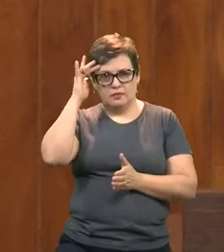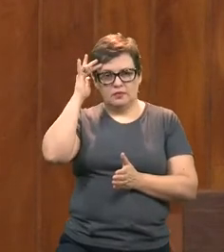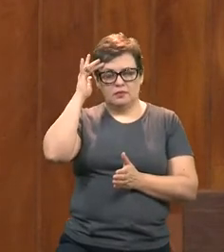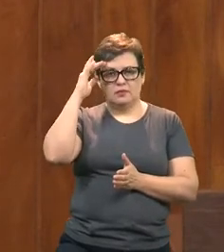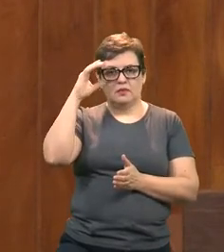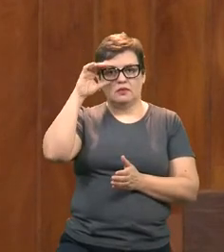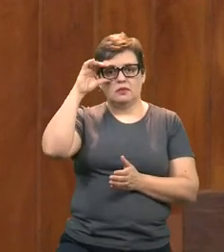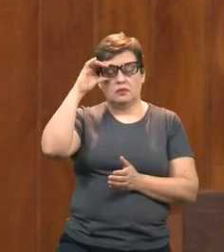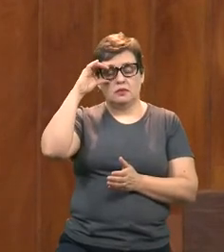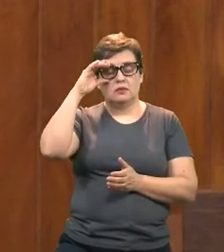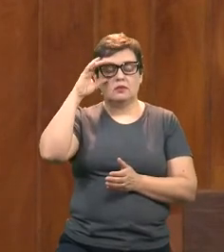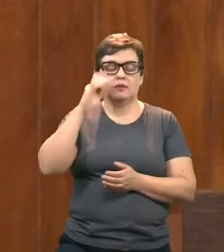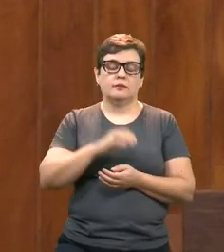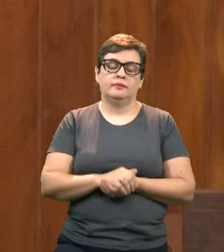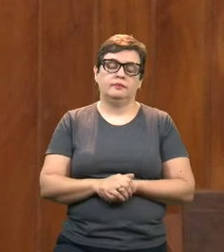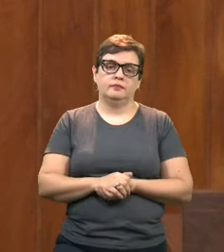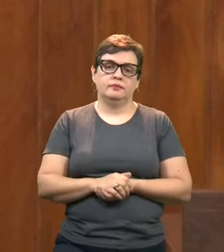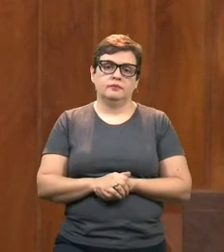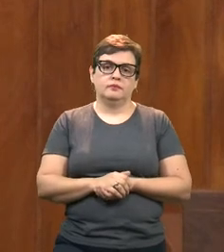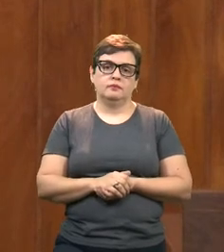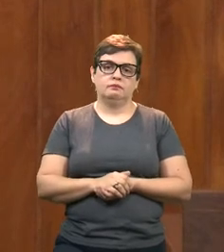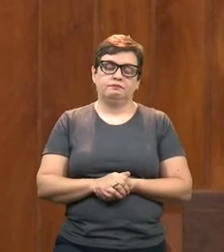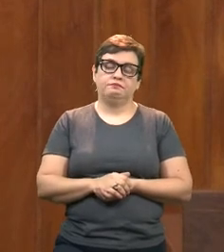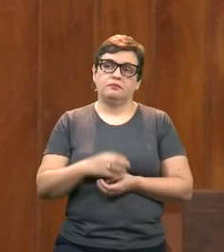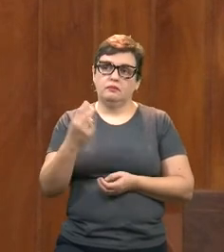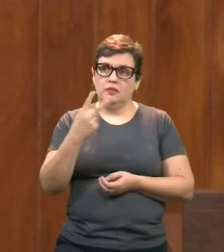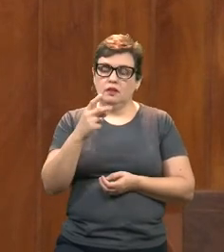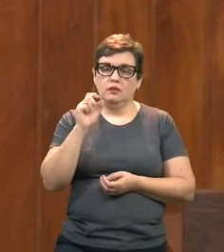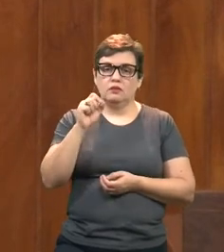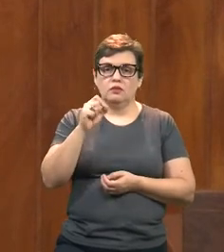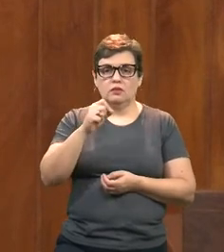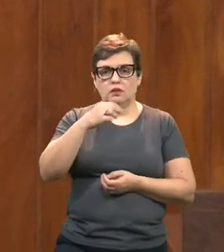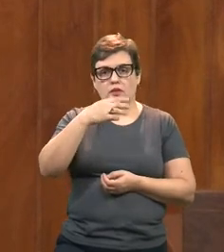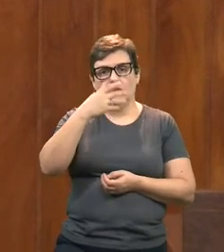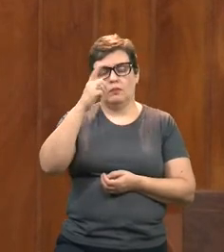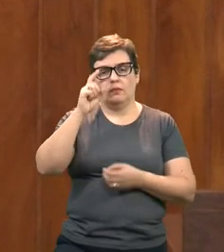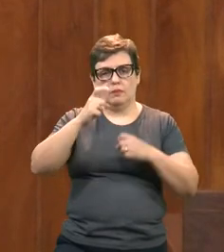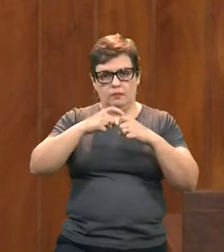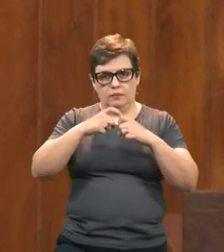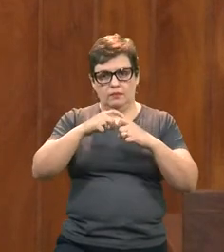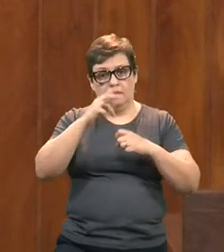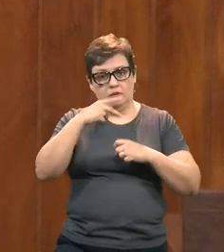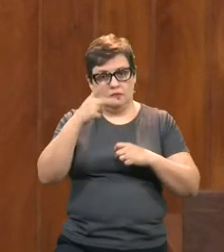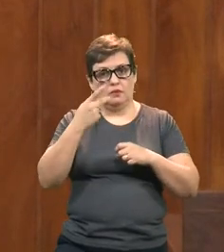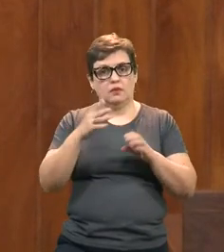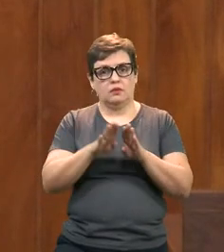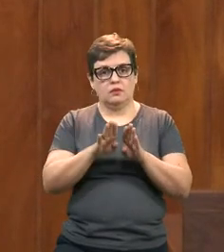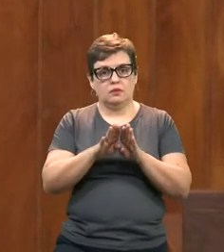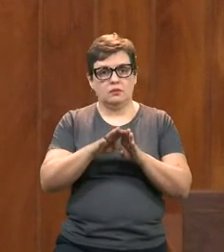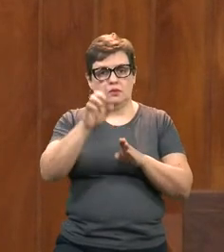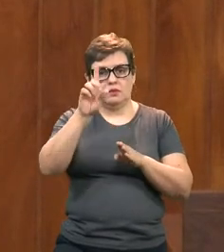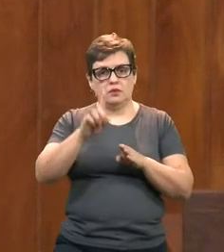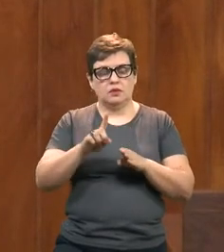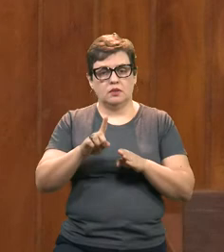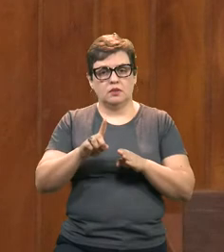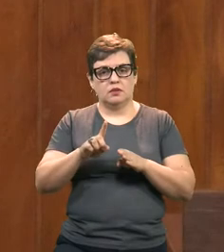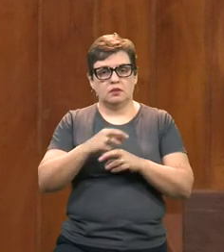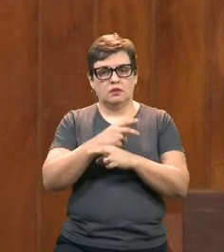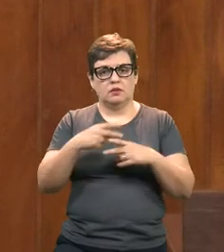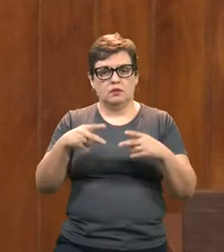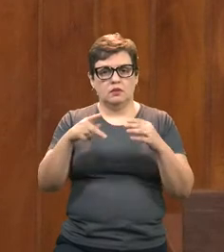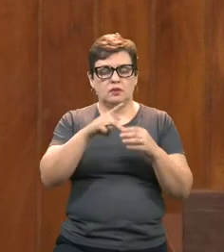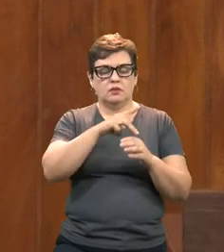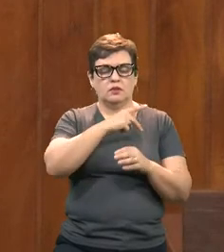pela análise e recomendação do médico que acompanha o paciente. São de interesse público